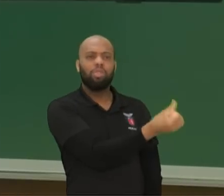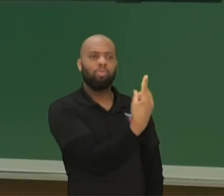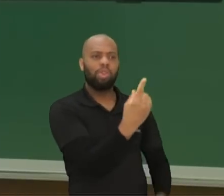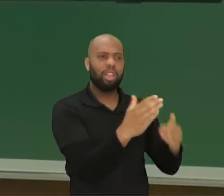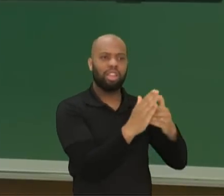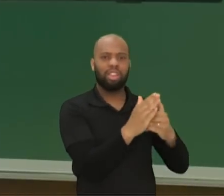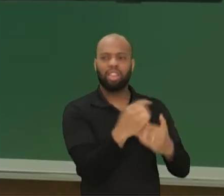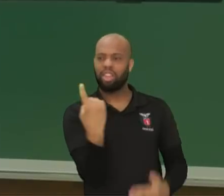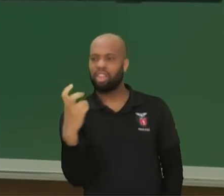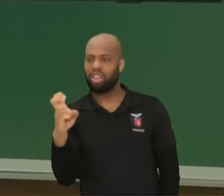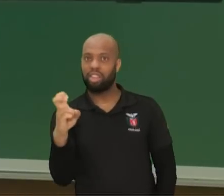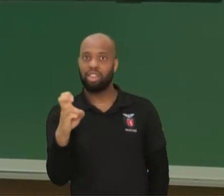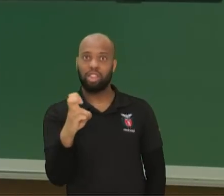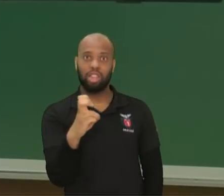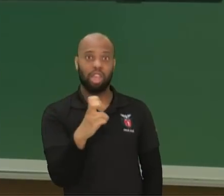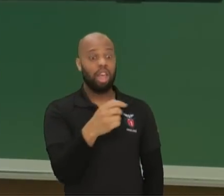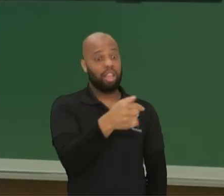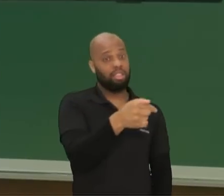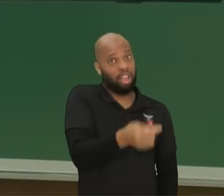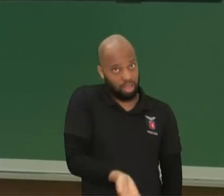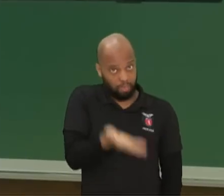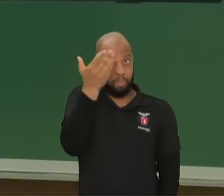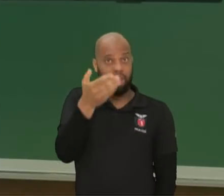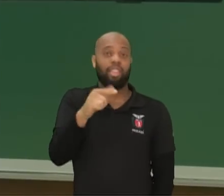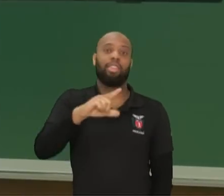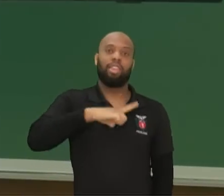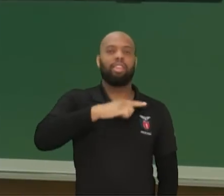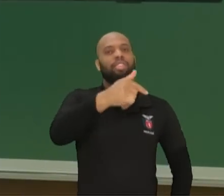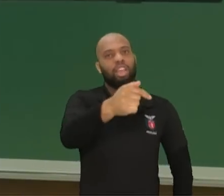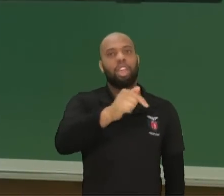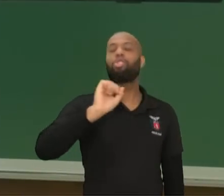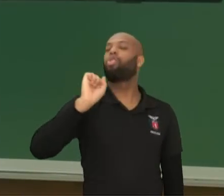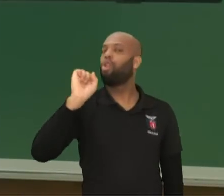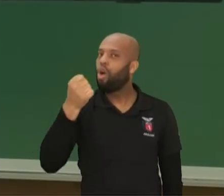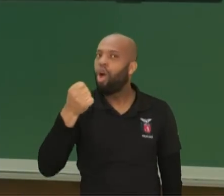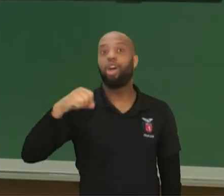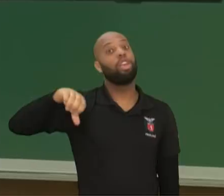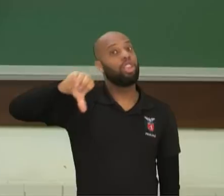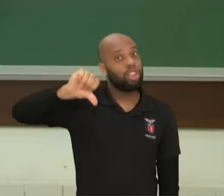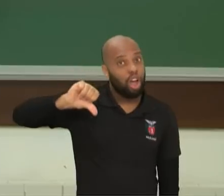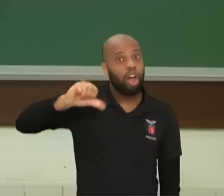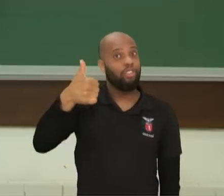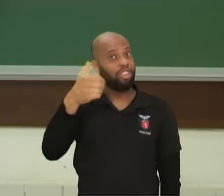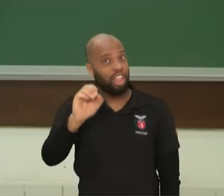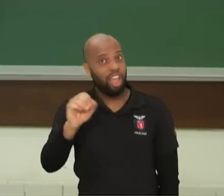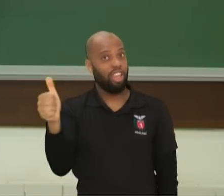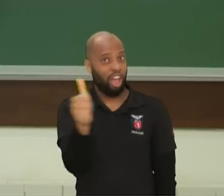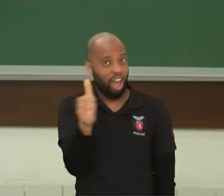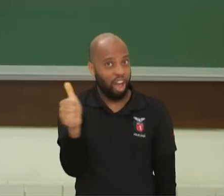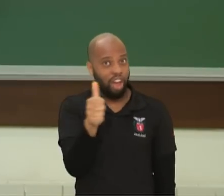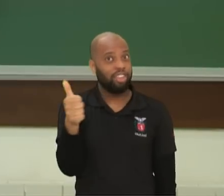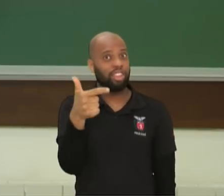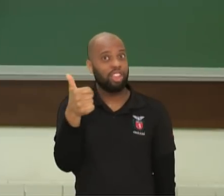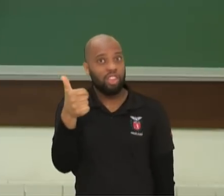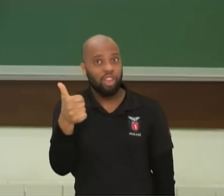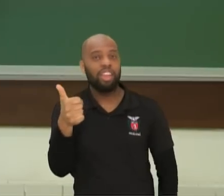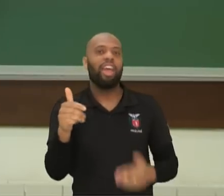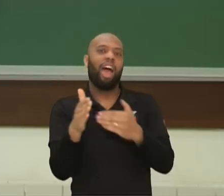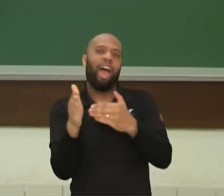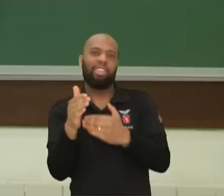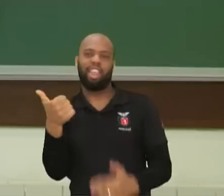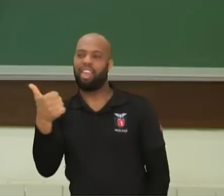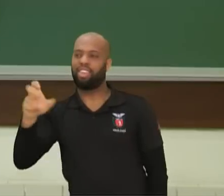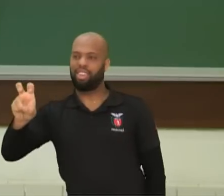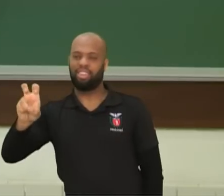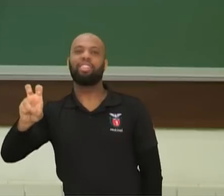lá no 7, maior que 6. Então, eu tenho lá o 7, o 8, o 9, o 10, o 11 até o 15. Então,